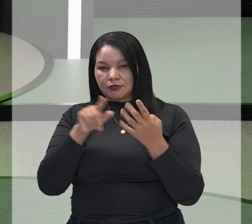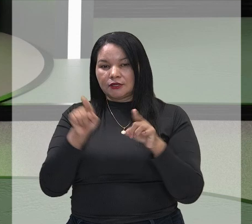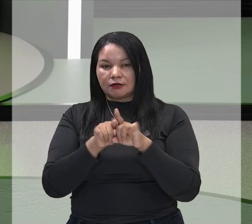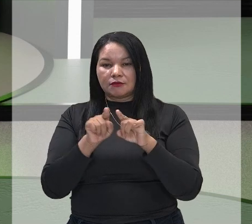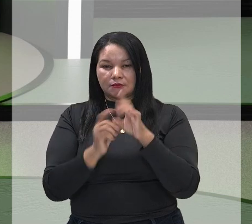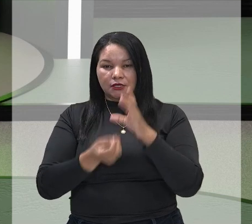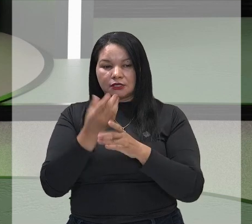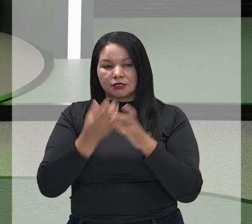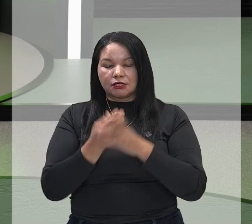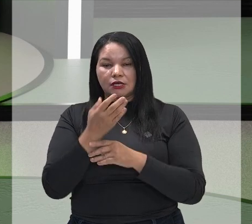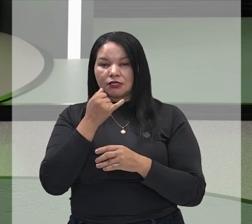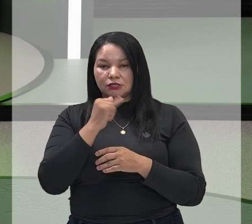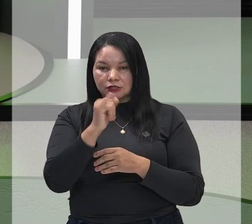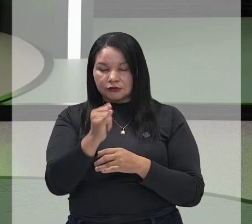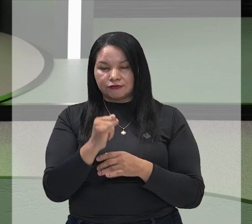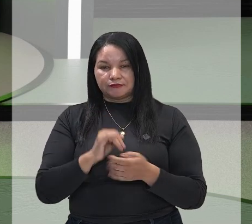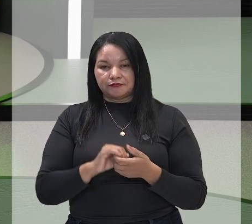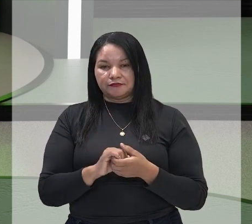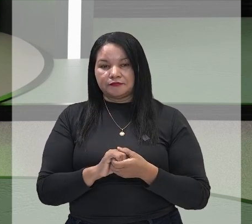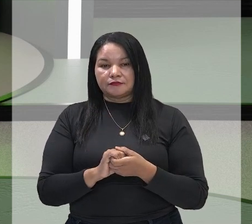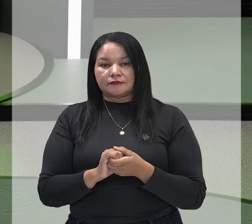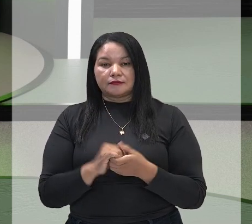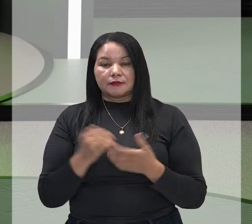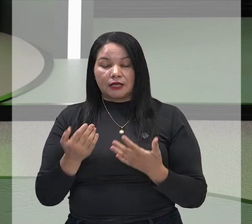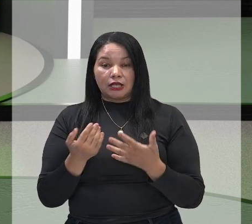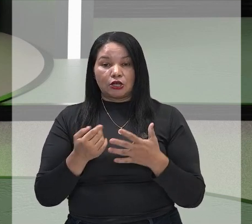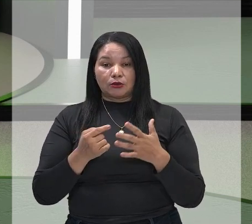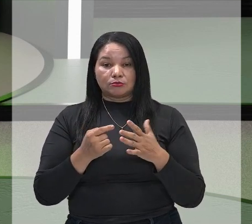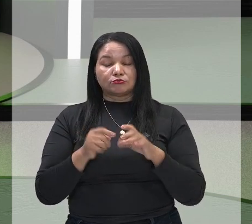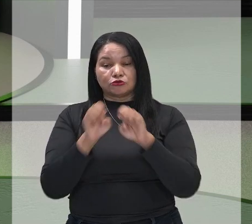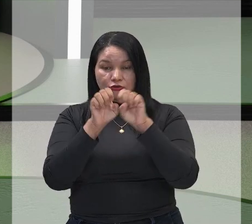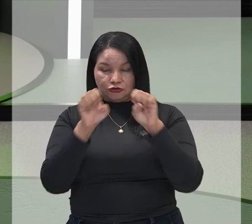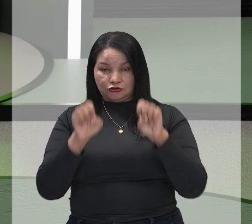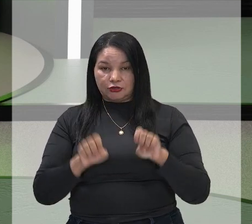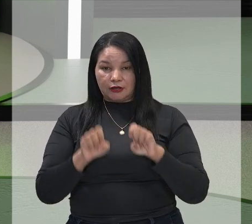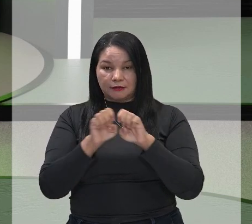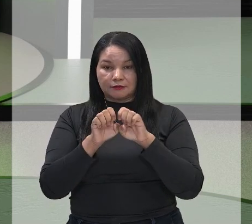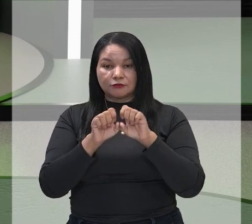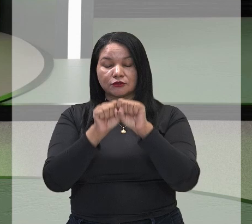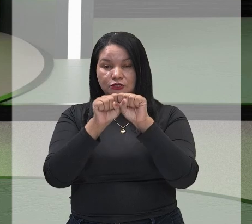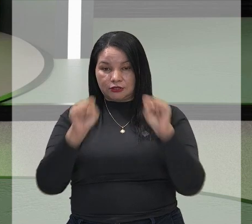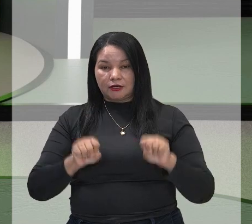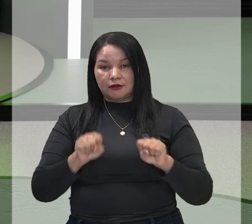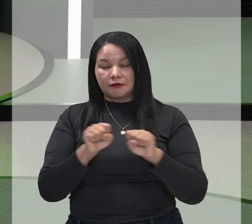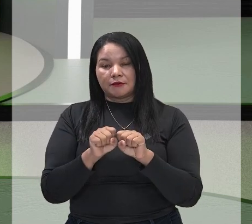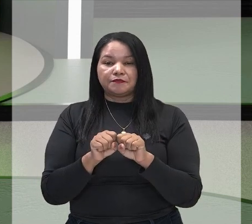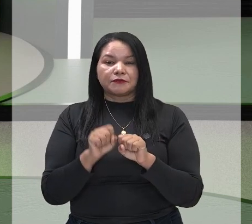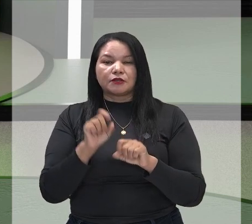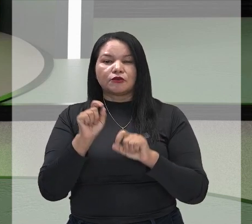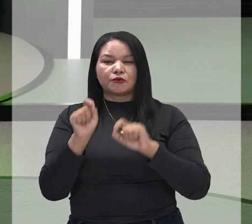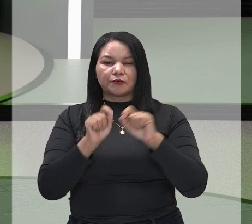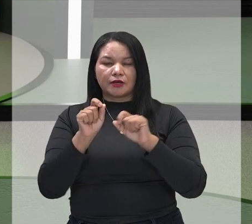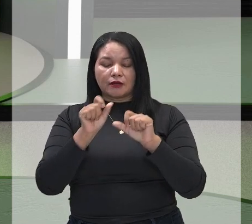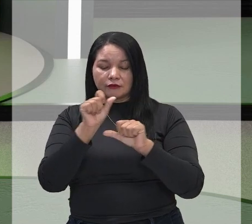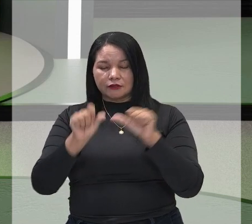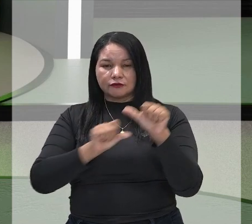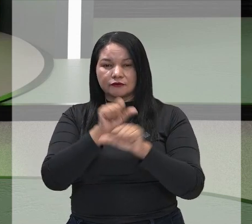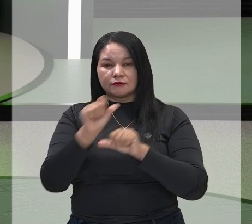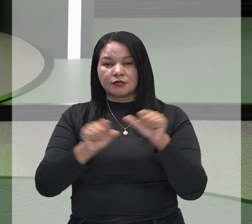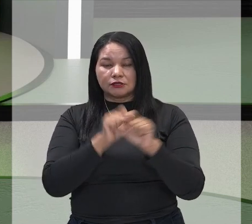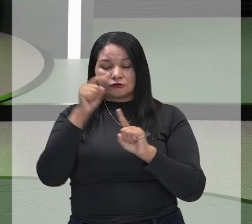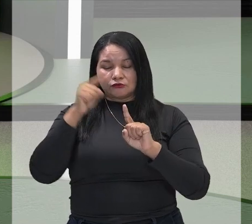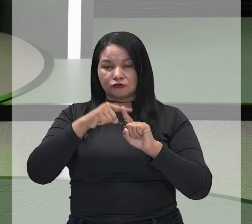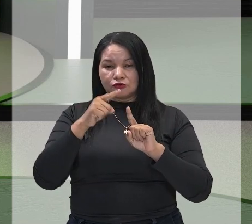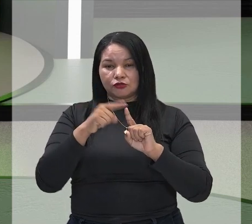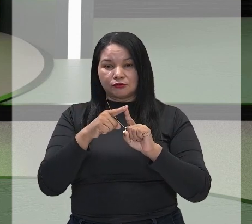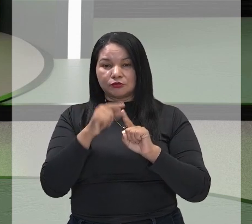energia elétrica. Em outras palavras, é um sistema de transformação de um tipo de energia em